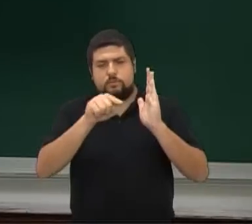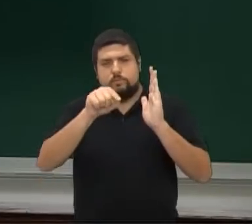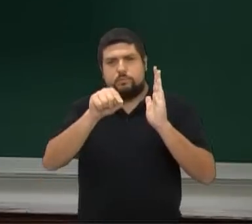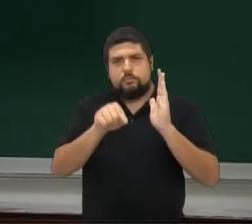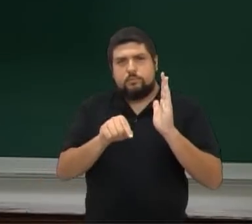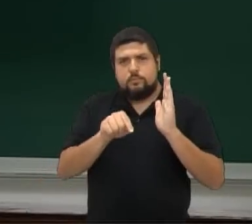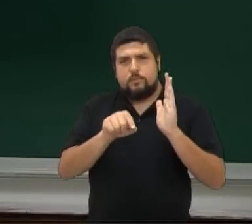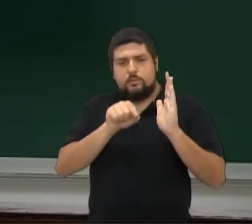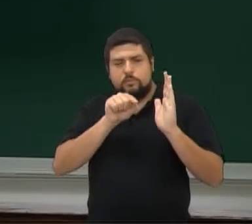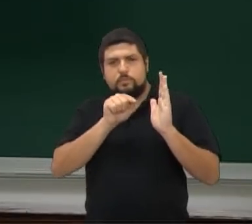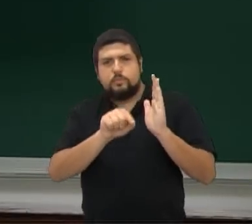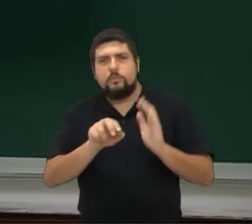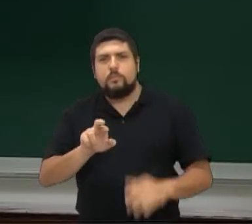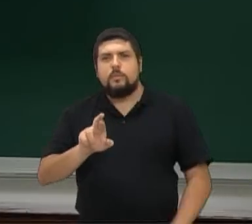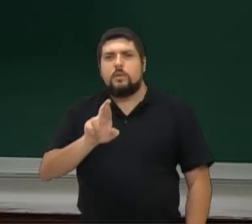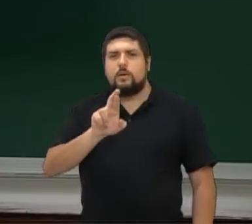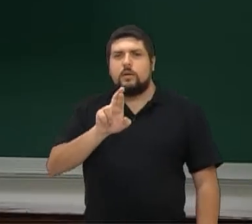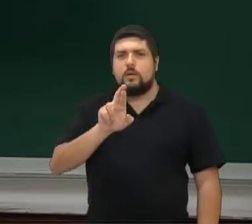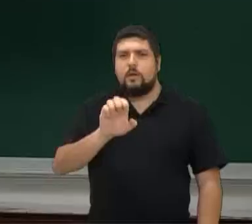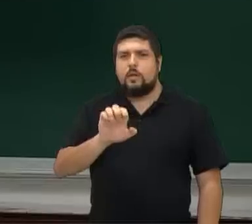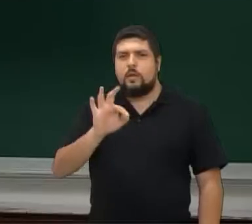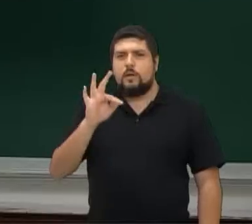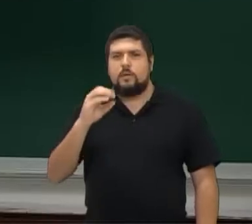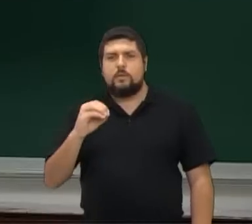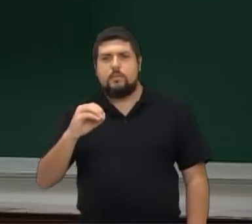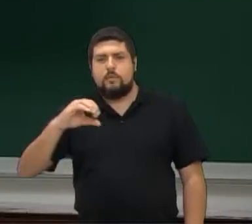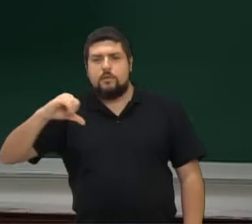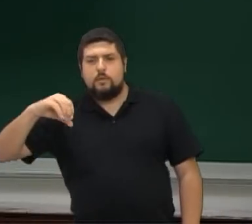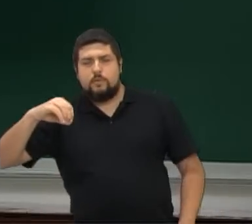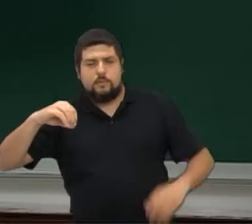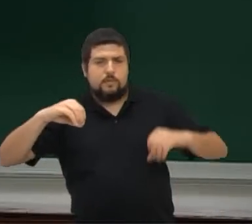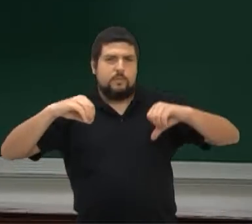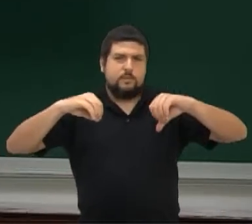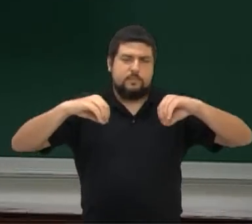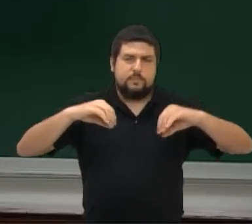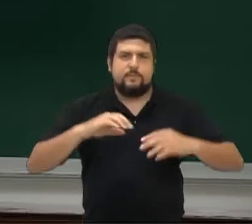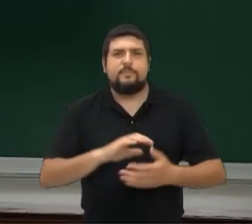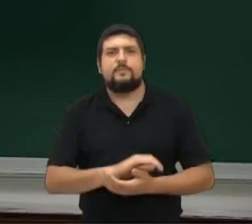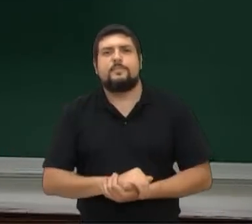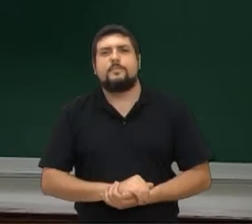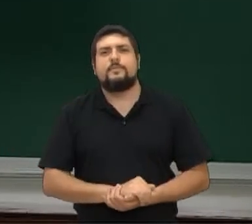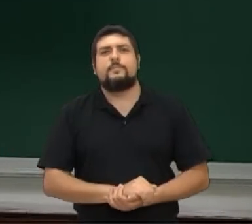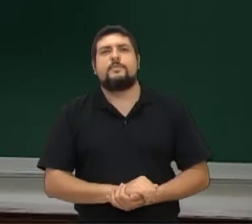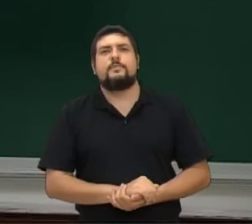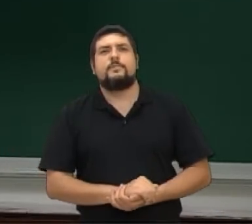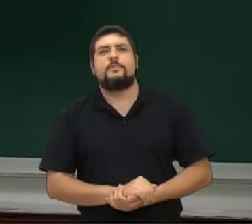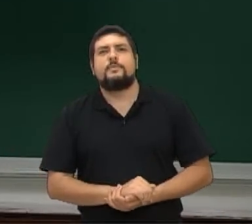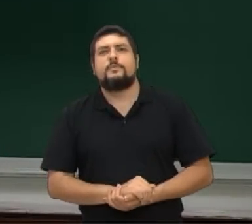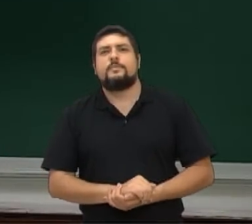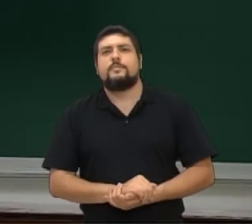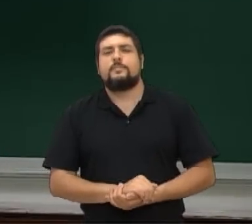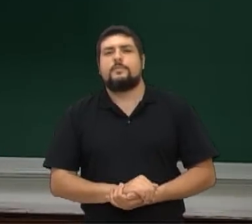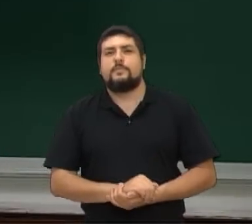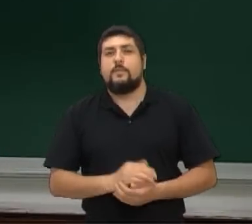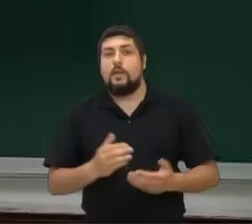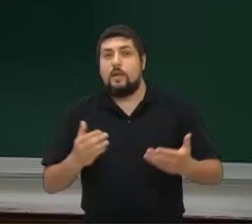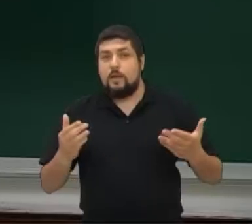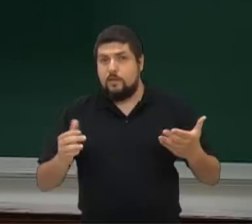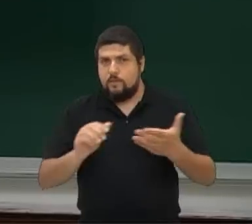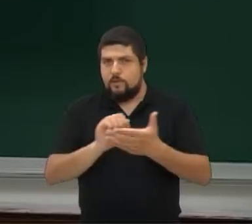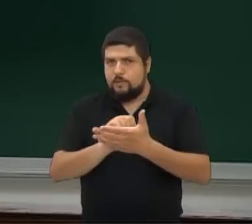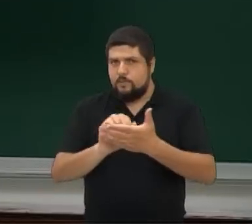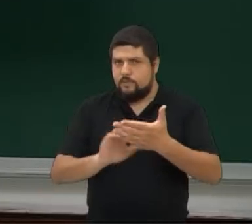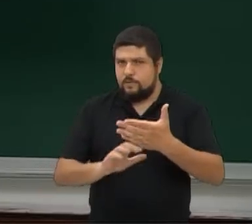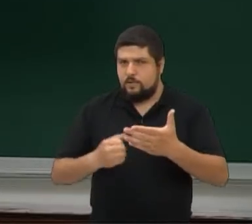está simbolizando, representando um ângulo reto, ok? Veja, no exercício 3,